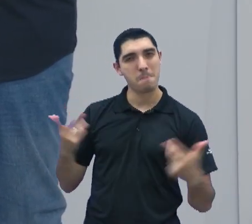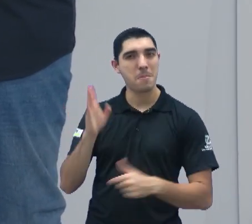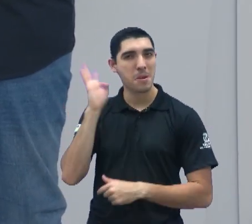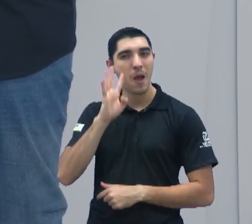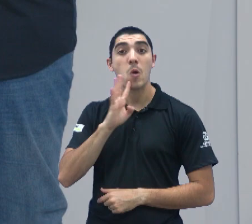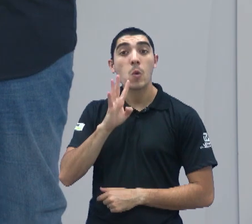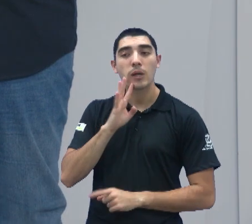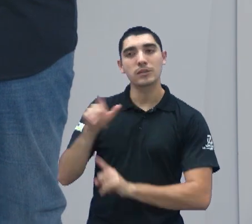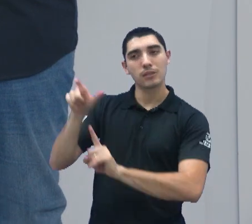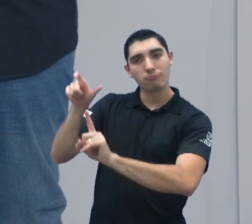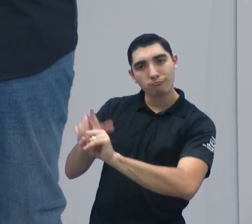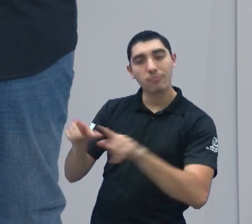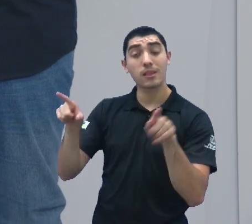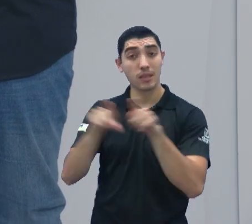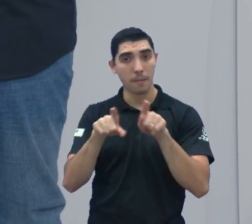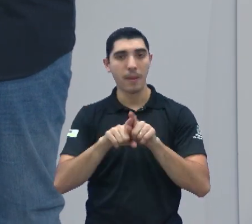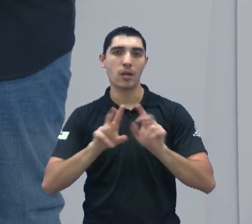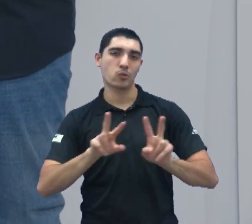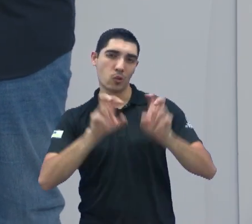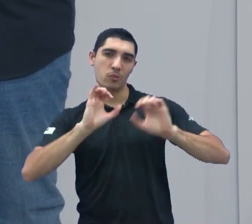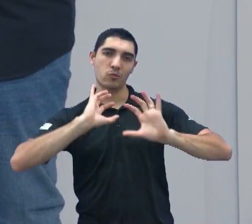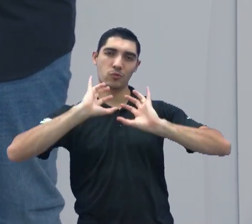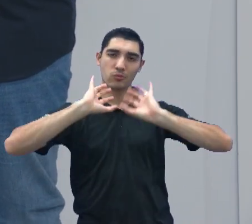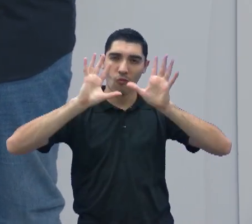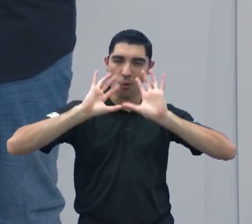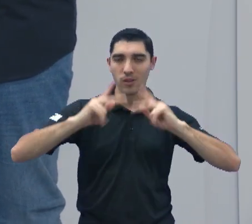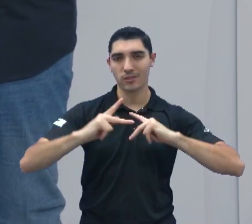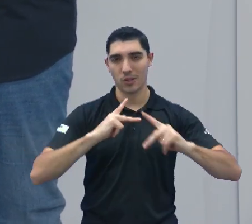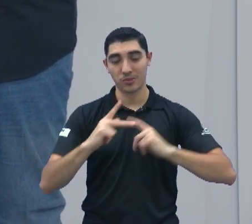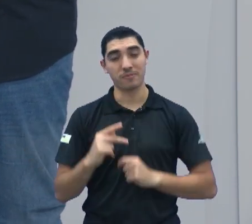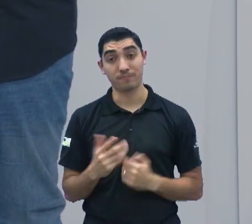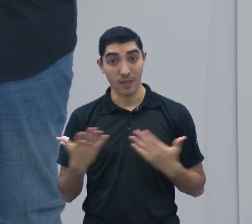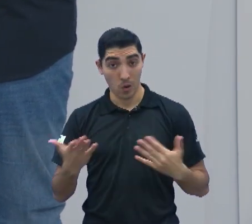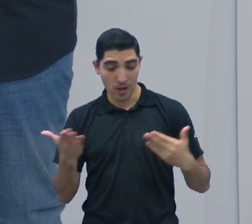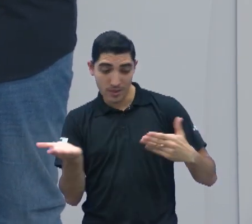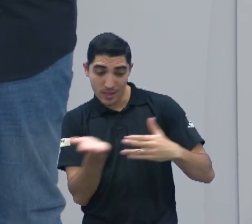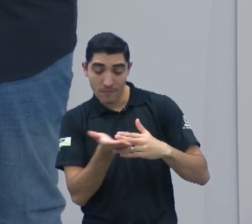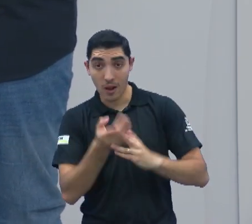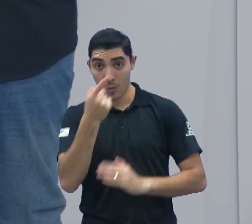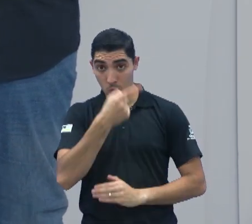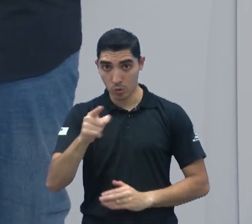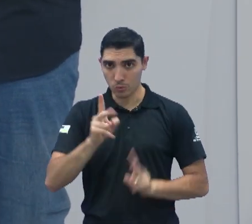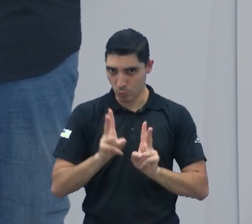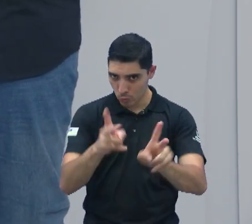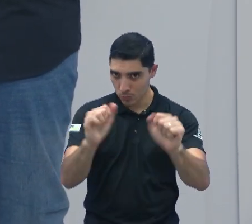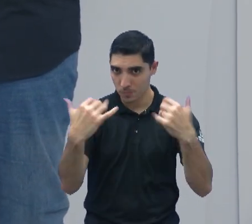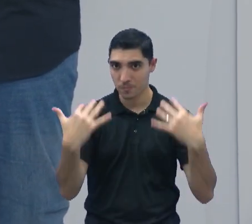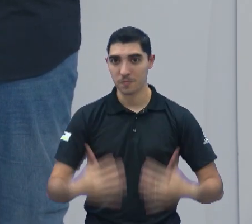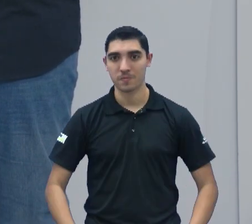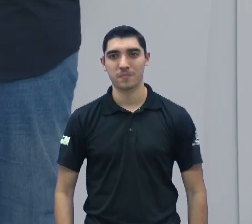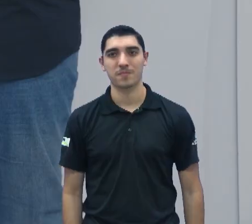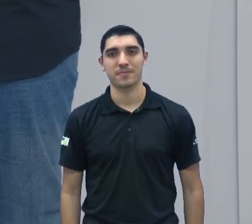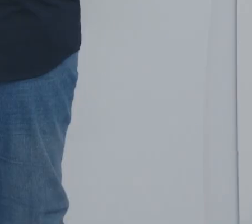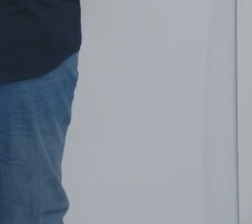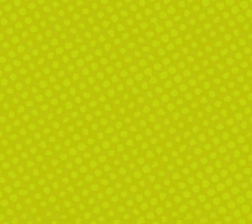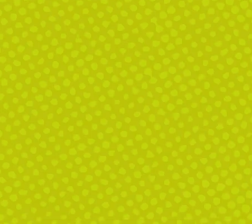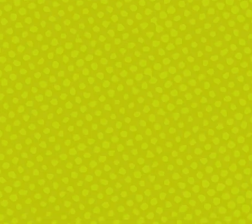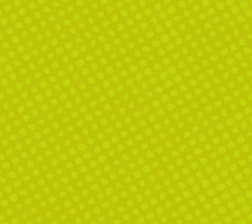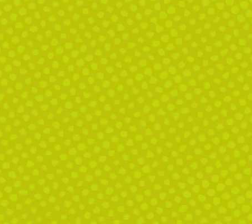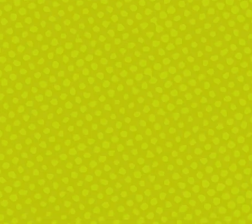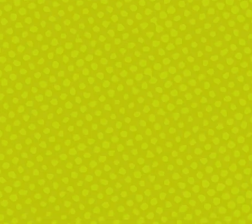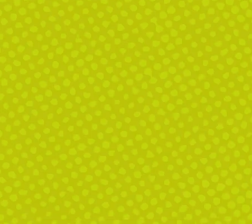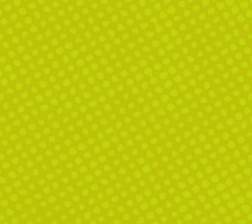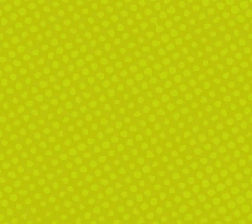vôlei, conhecer também sobre o Vôlei São José, tá certo? A gente vai pro último intervalo do dia, não sai daí, já voltamos.